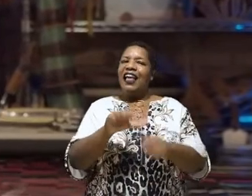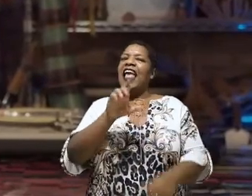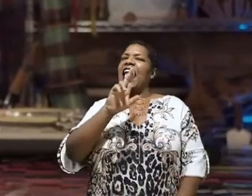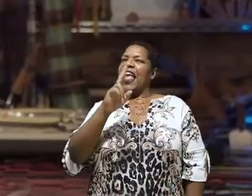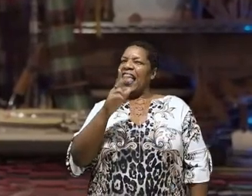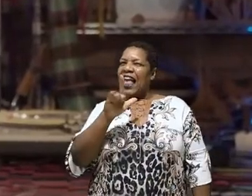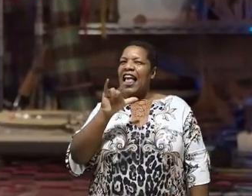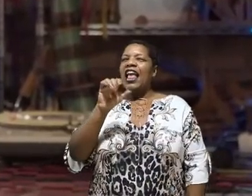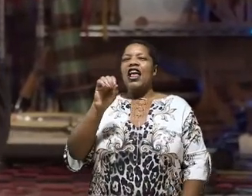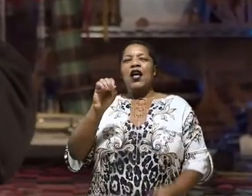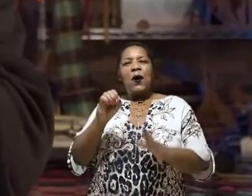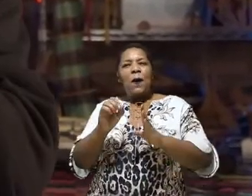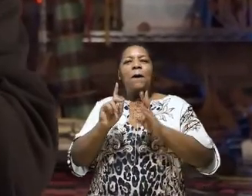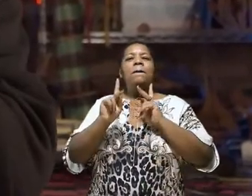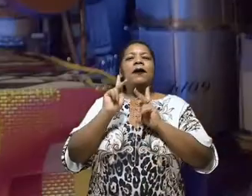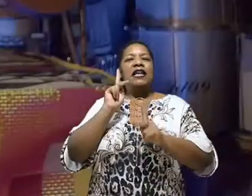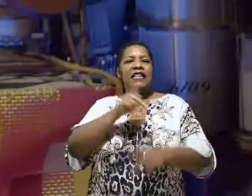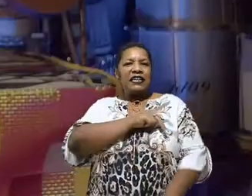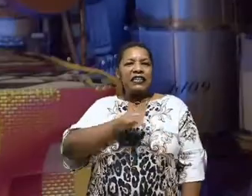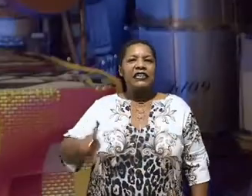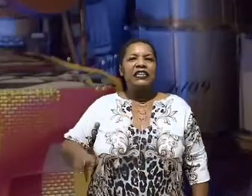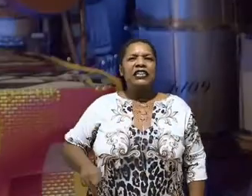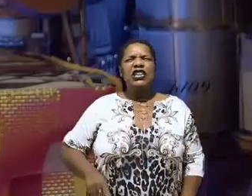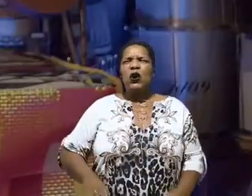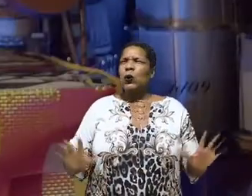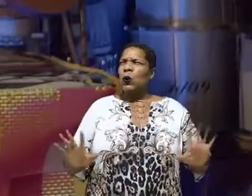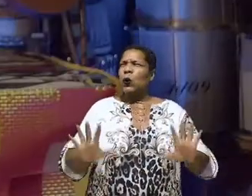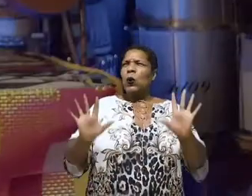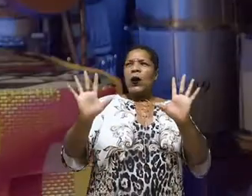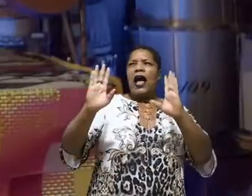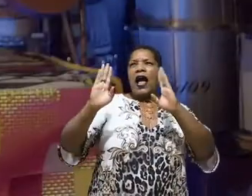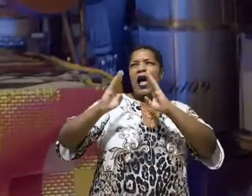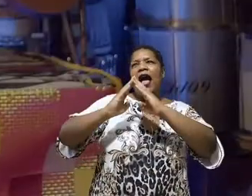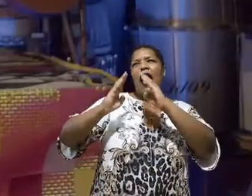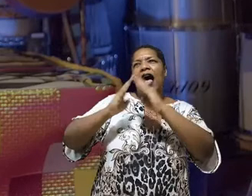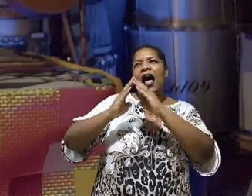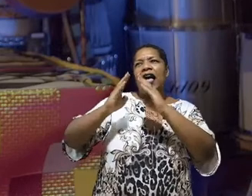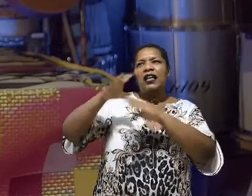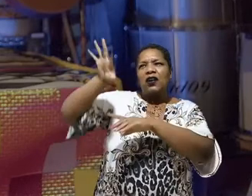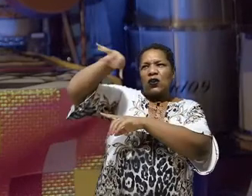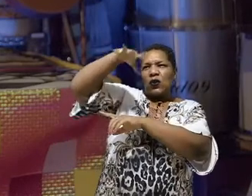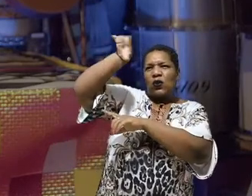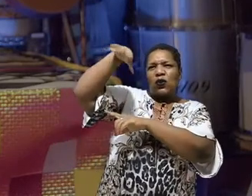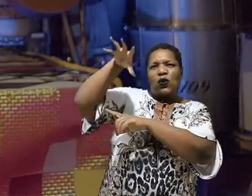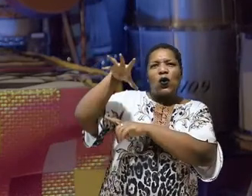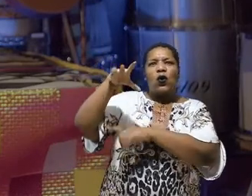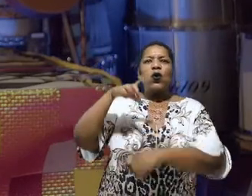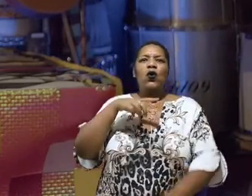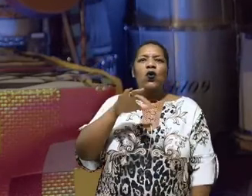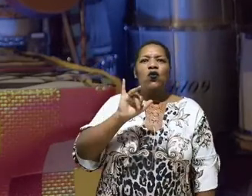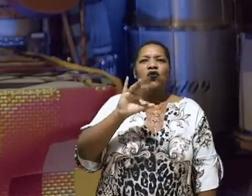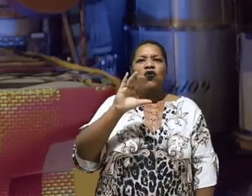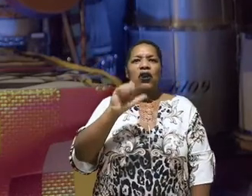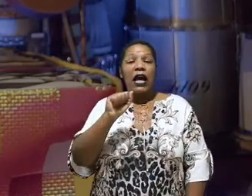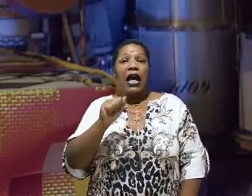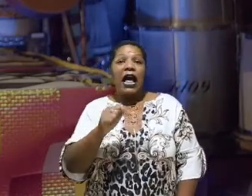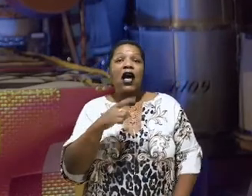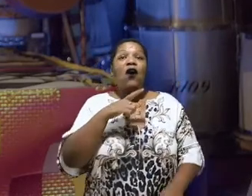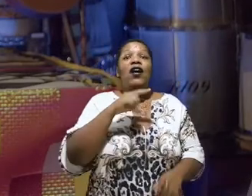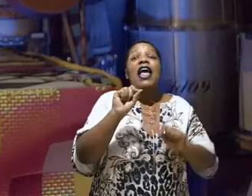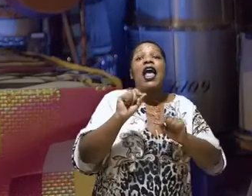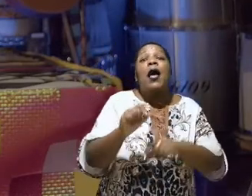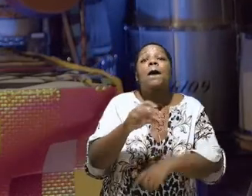batismo Presidente Médici fumaça Troca os copos na casa da dona Zefinha giroflex do Fusca